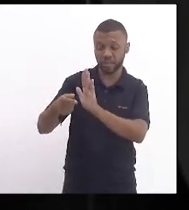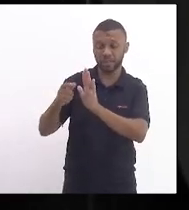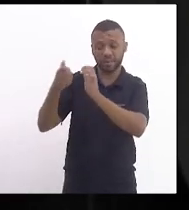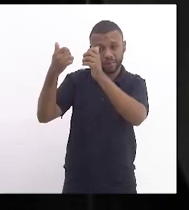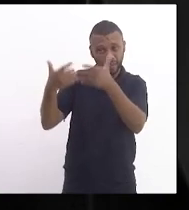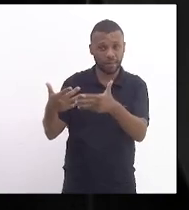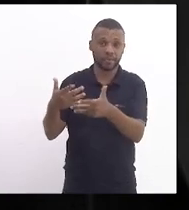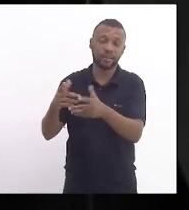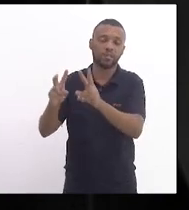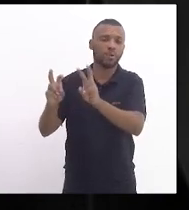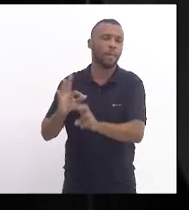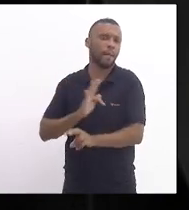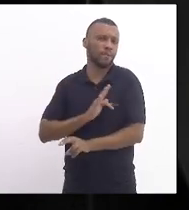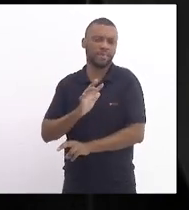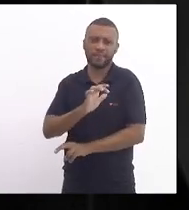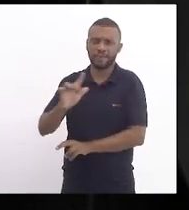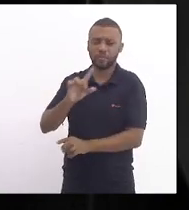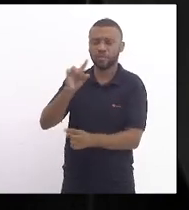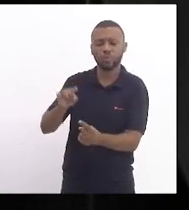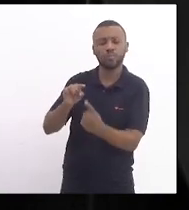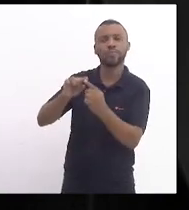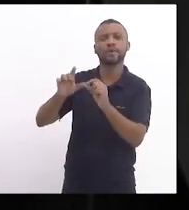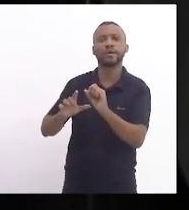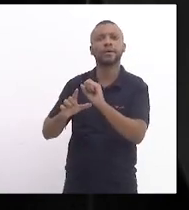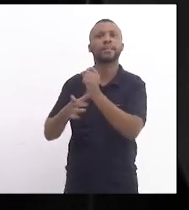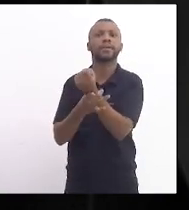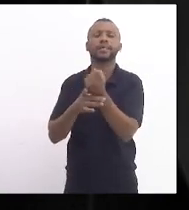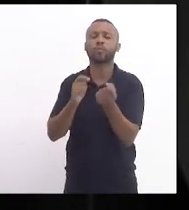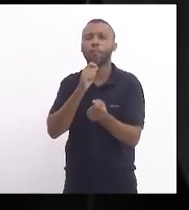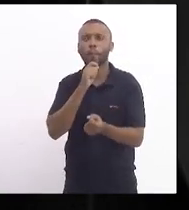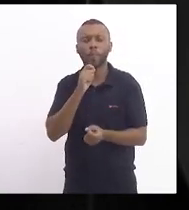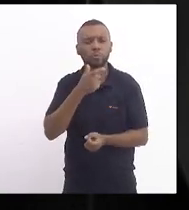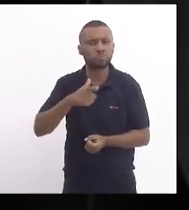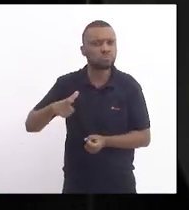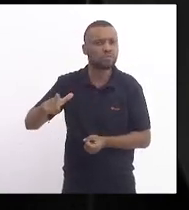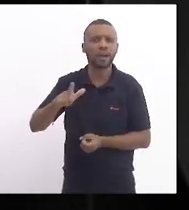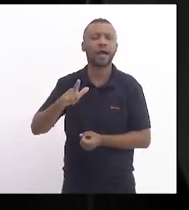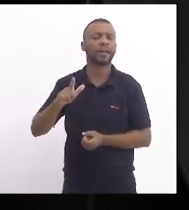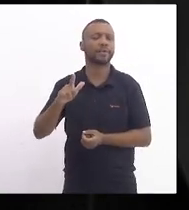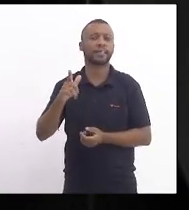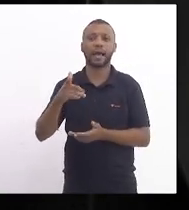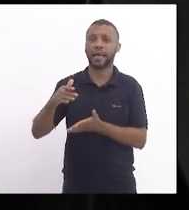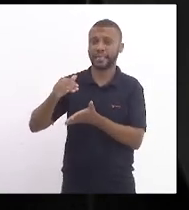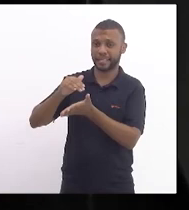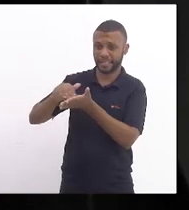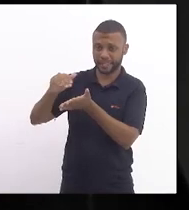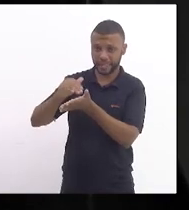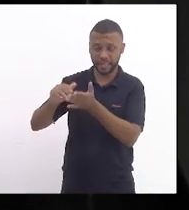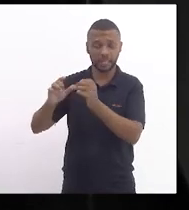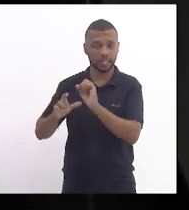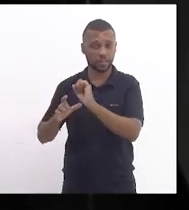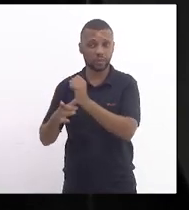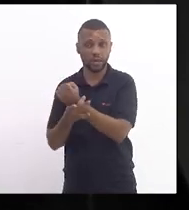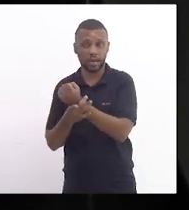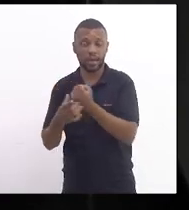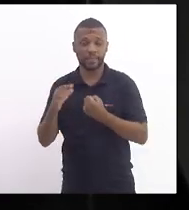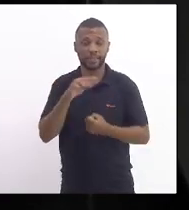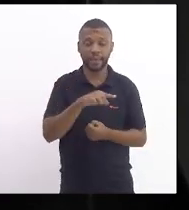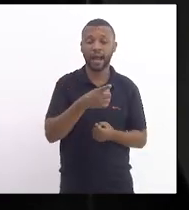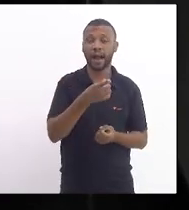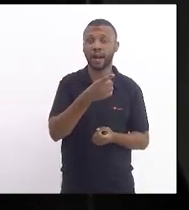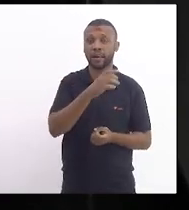de que ali estava para garantir que não retornasse nem a secretaria de segurança nem A